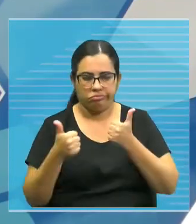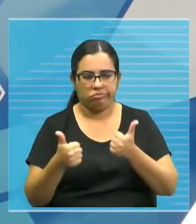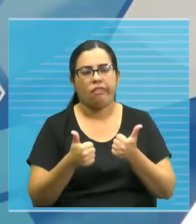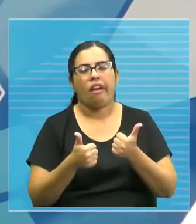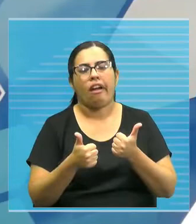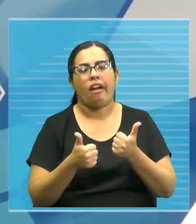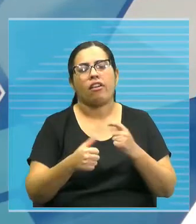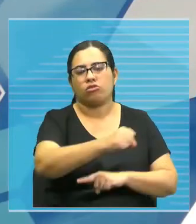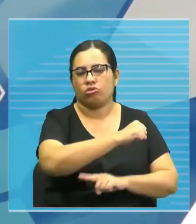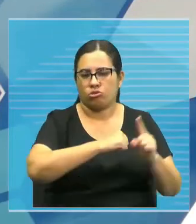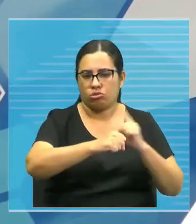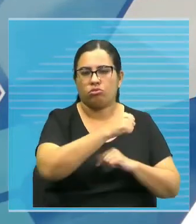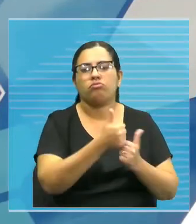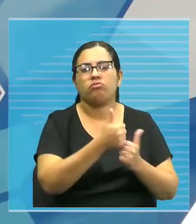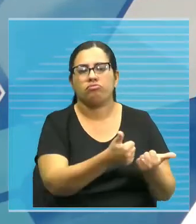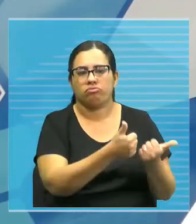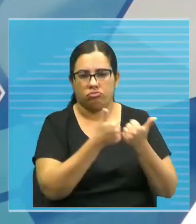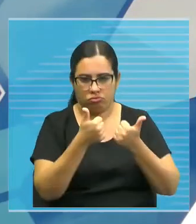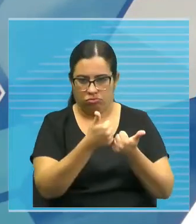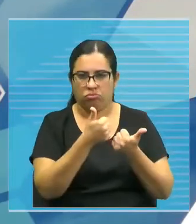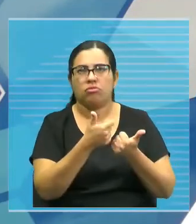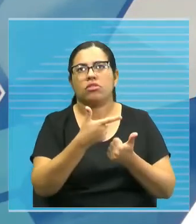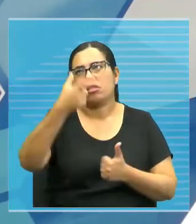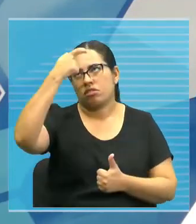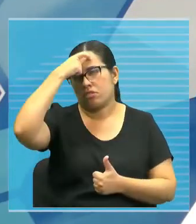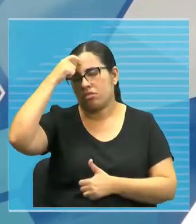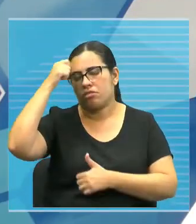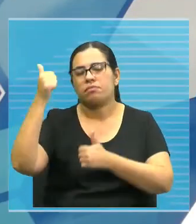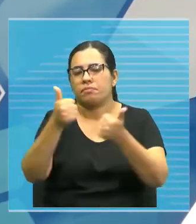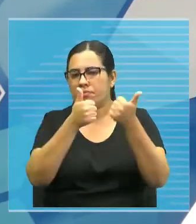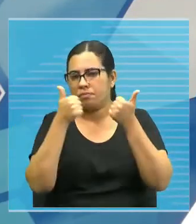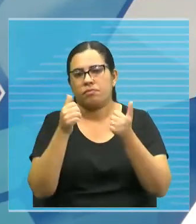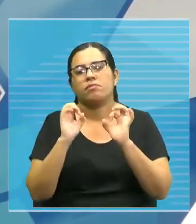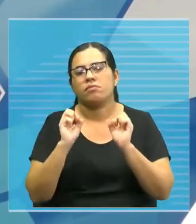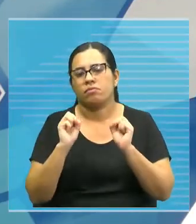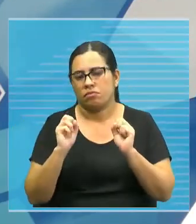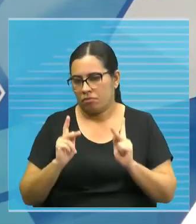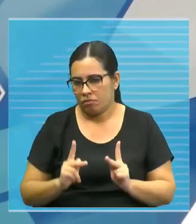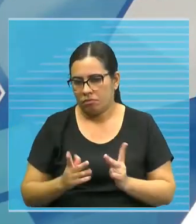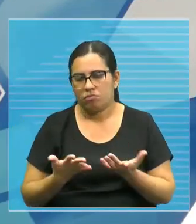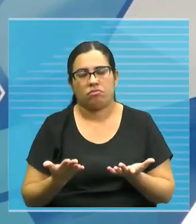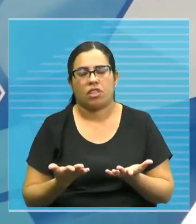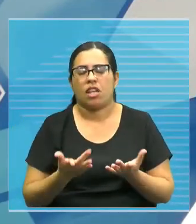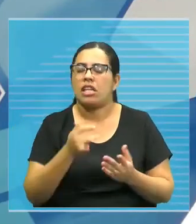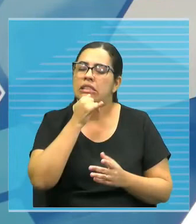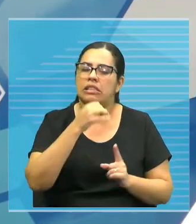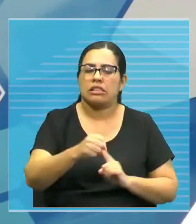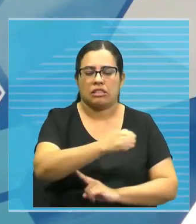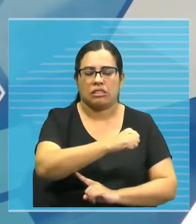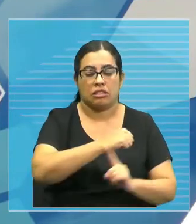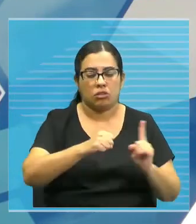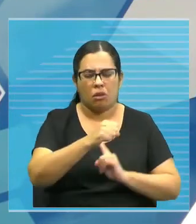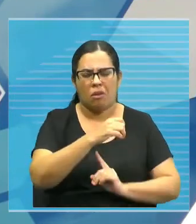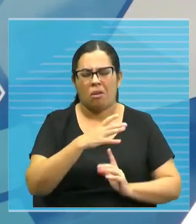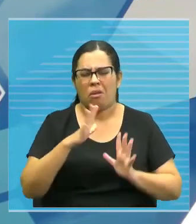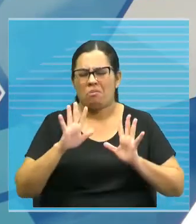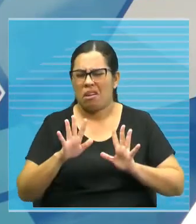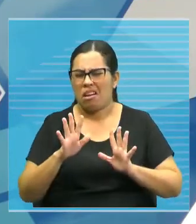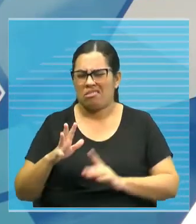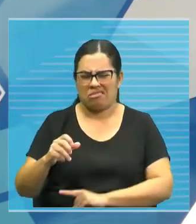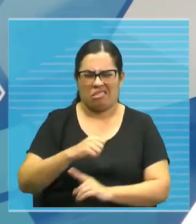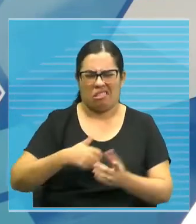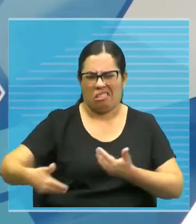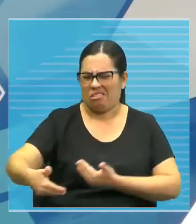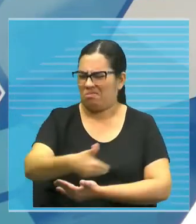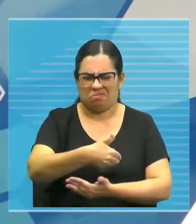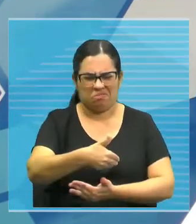mental. Físico, sim, é isso que nós acabamos de falar. Social, porque não adianta você estar socialmente perturbado.